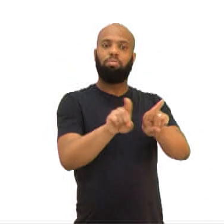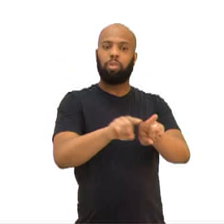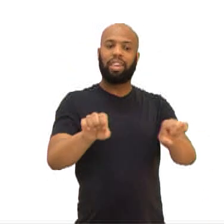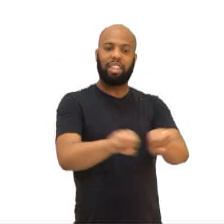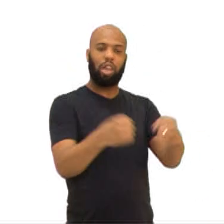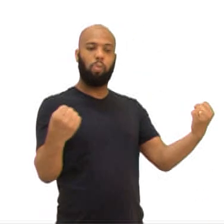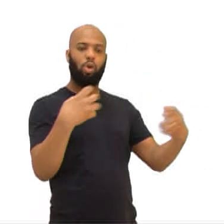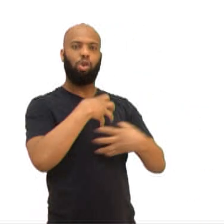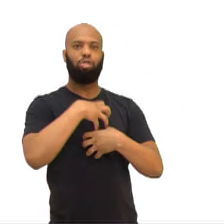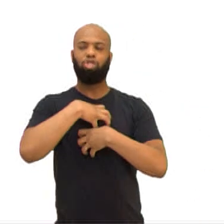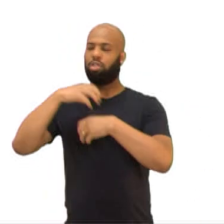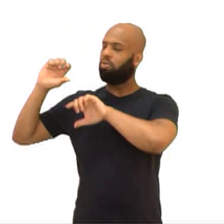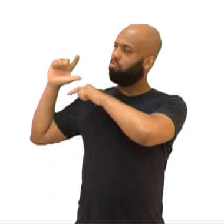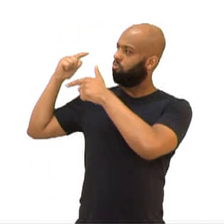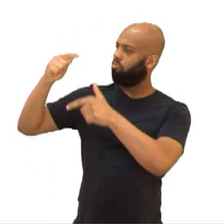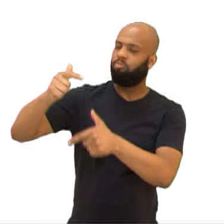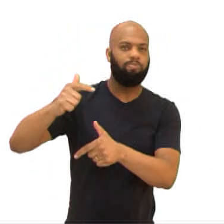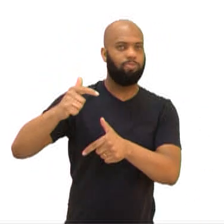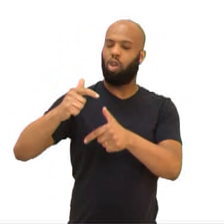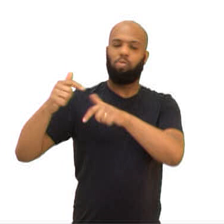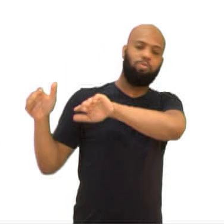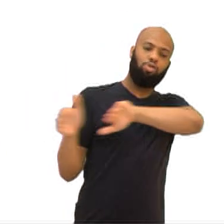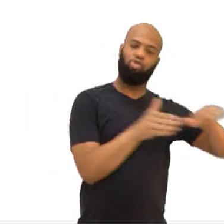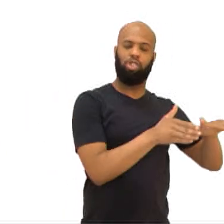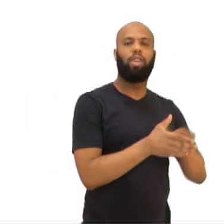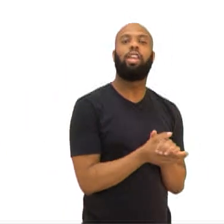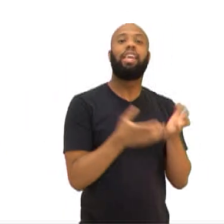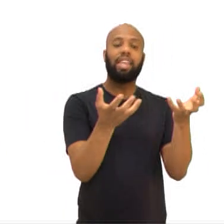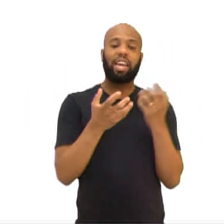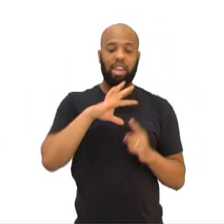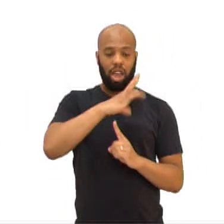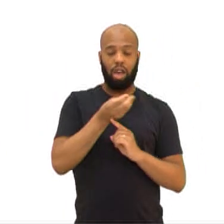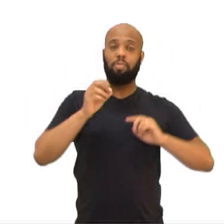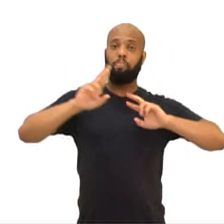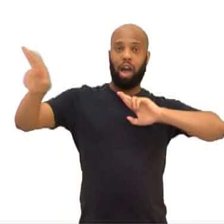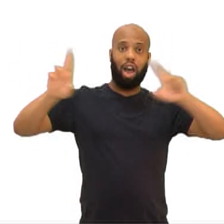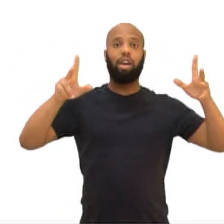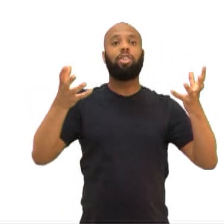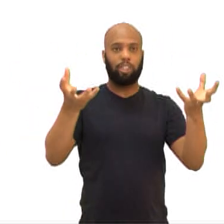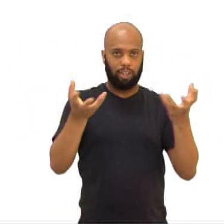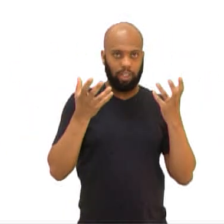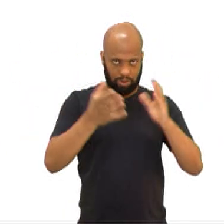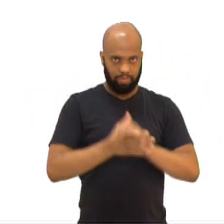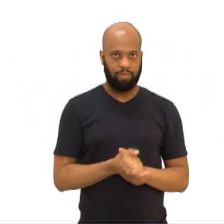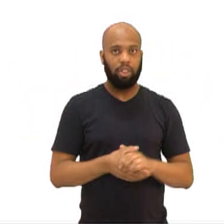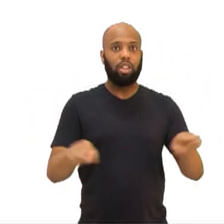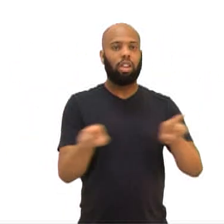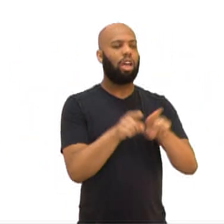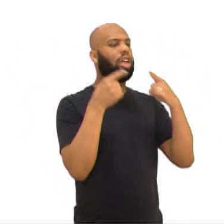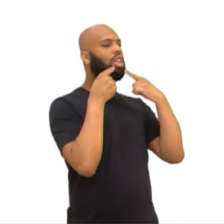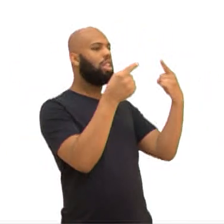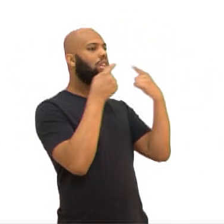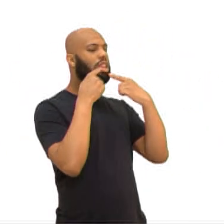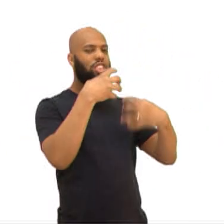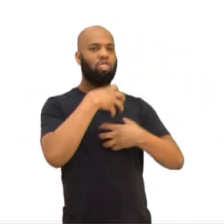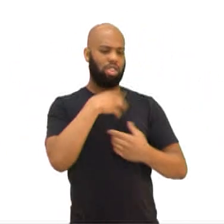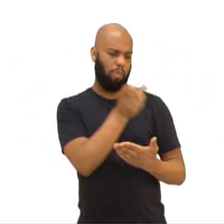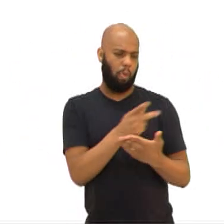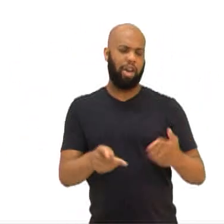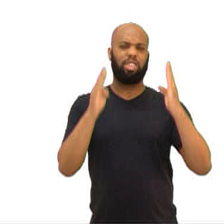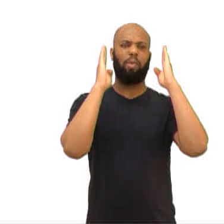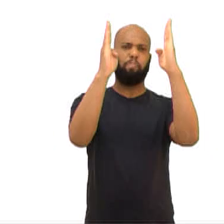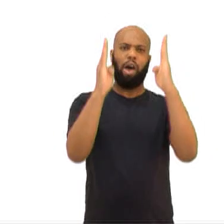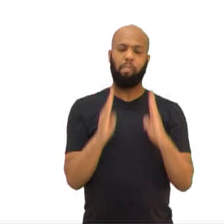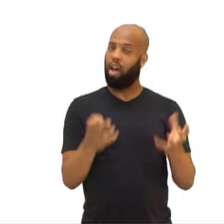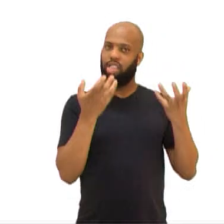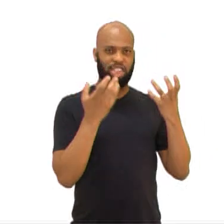e o tradicionalismo. Então, eles não queriam aquela arte tradicional, queriam uma arte diferente. Crítica ao modelo parnasiano, como eu já falei para